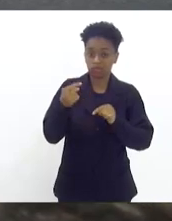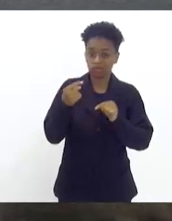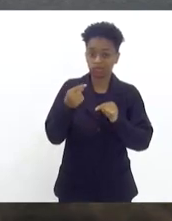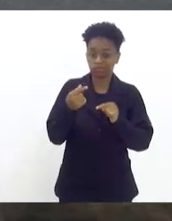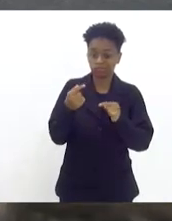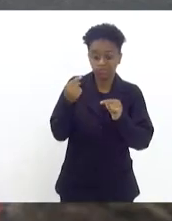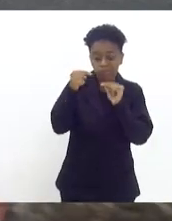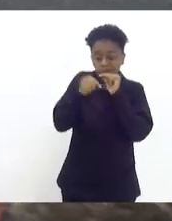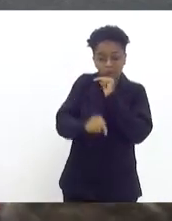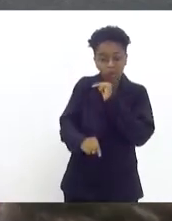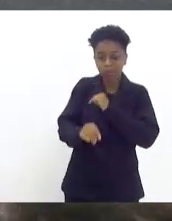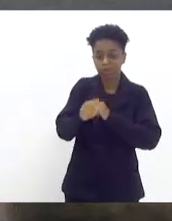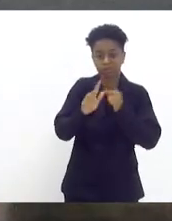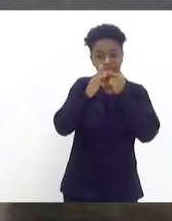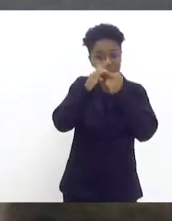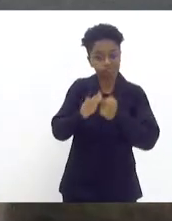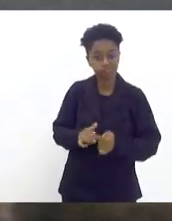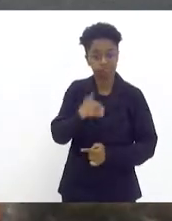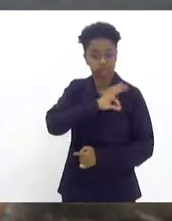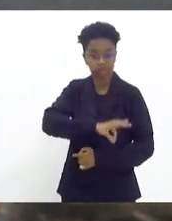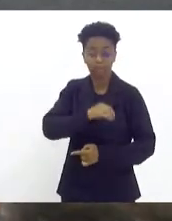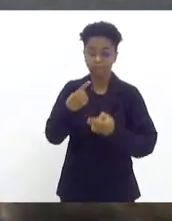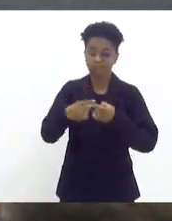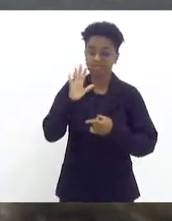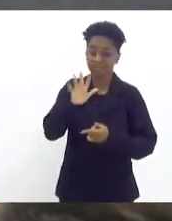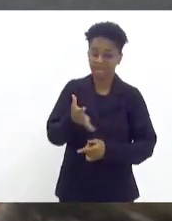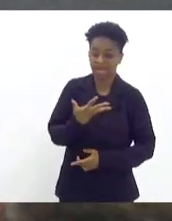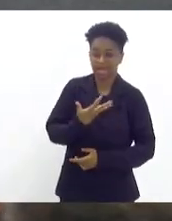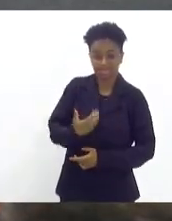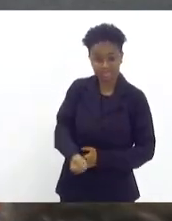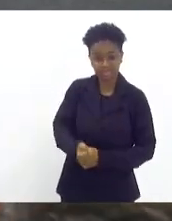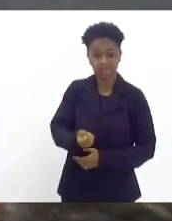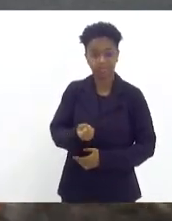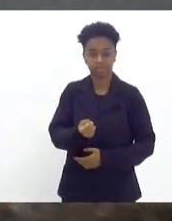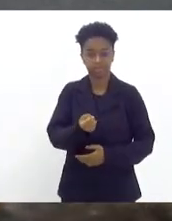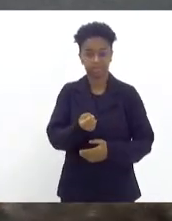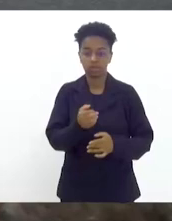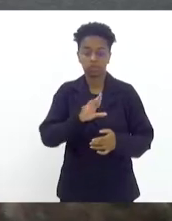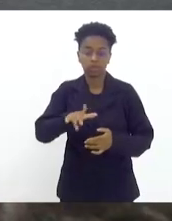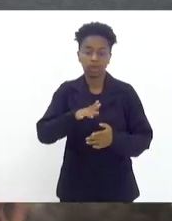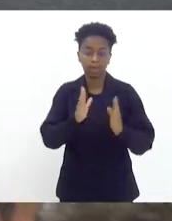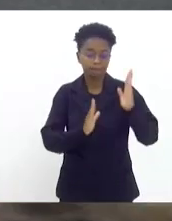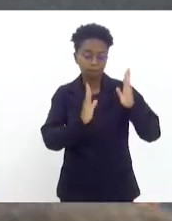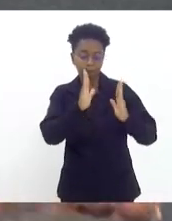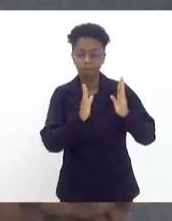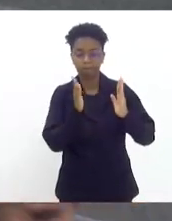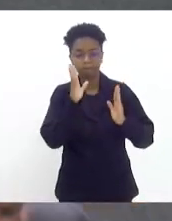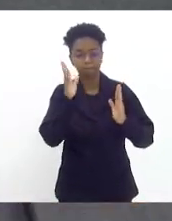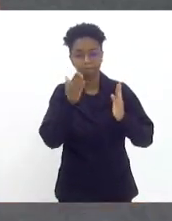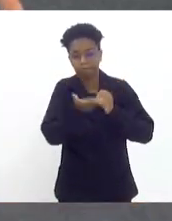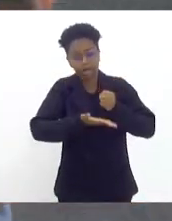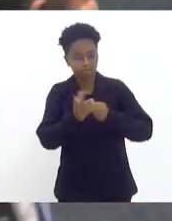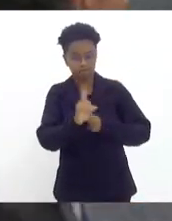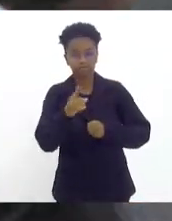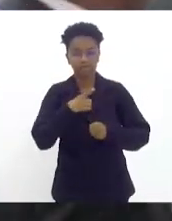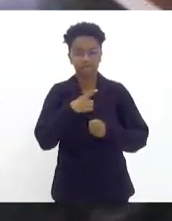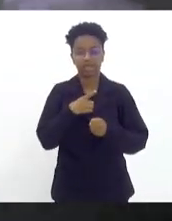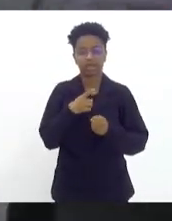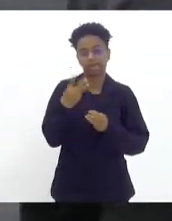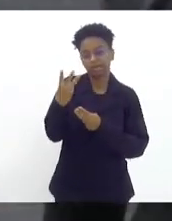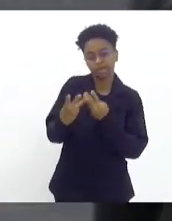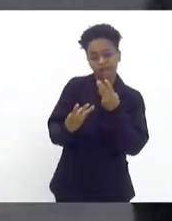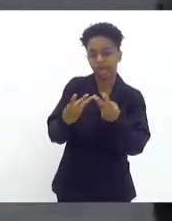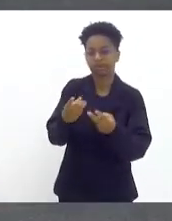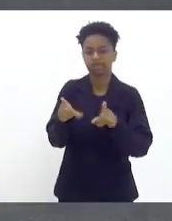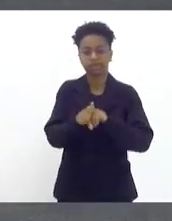salarial porque já recebem não na forma do seu vencimento básico mas na forma de gratificações como nutrientes e outras